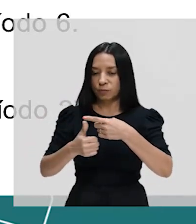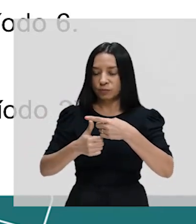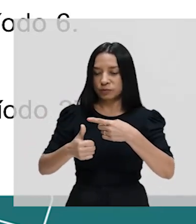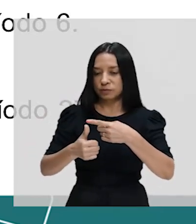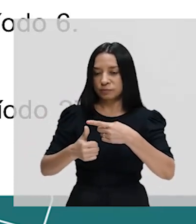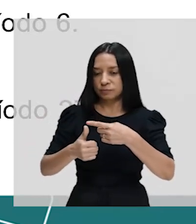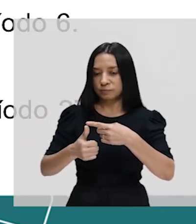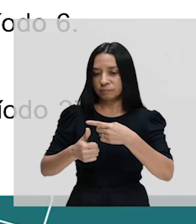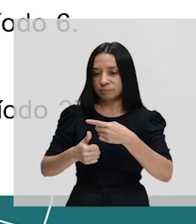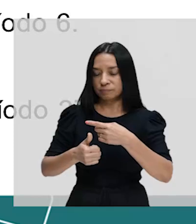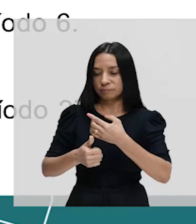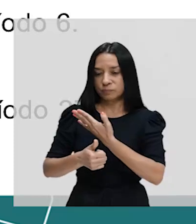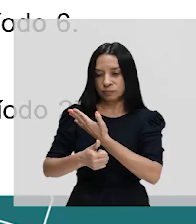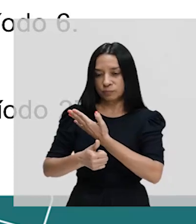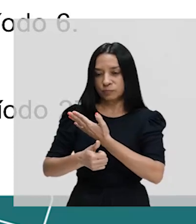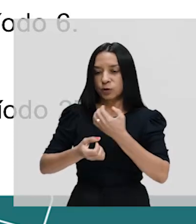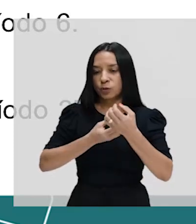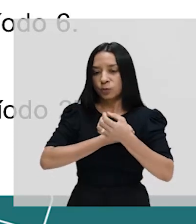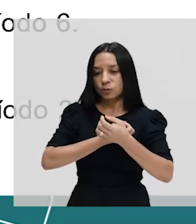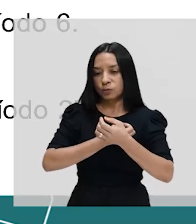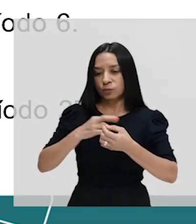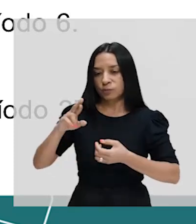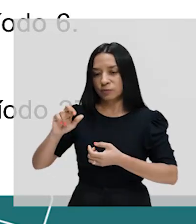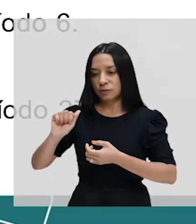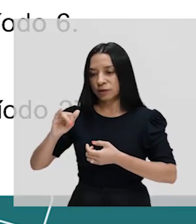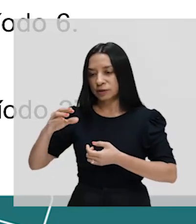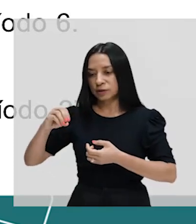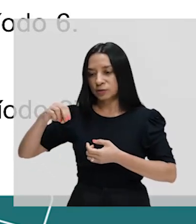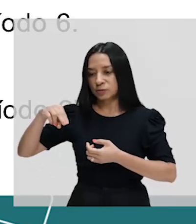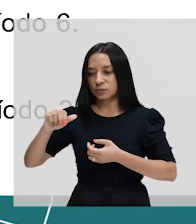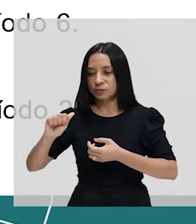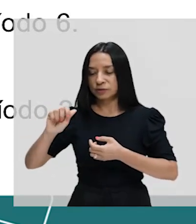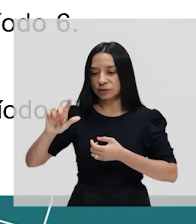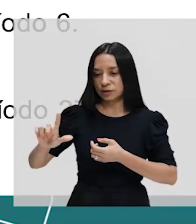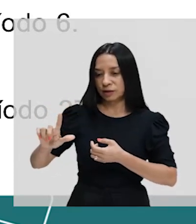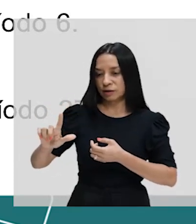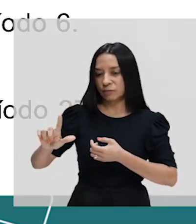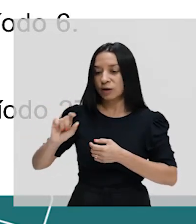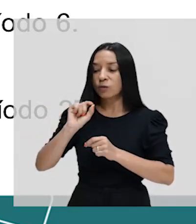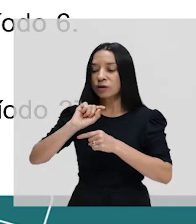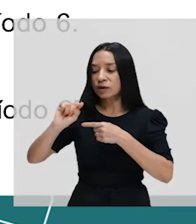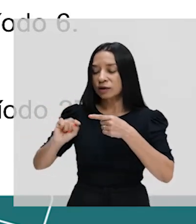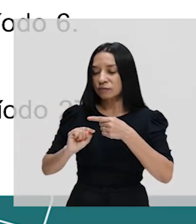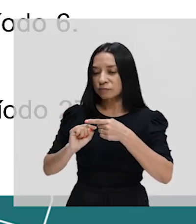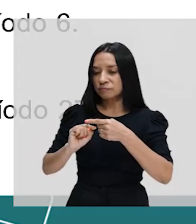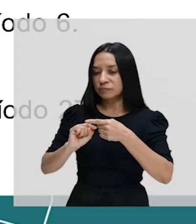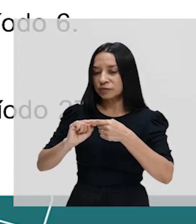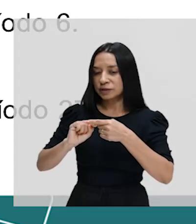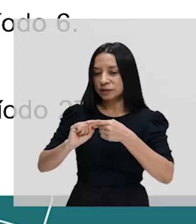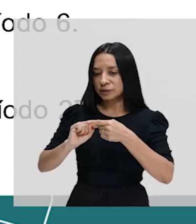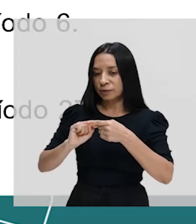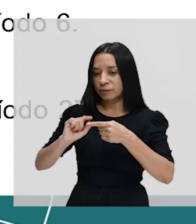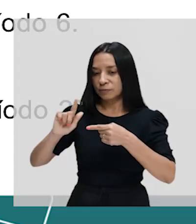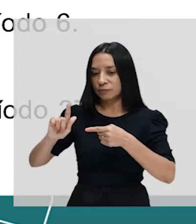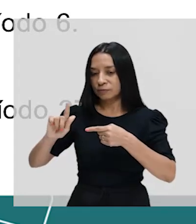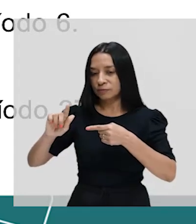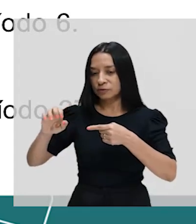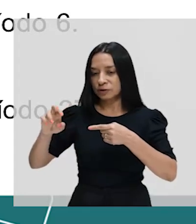caso, esse número racional aqui, ele é a fração geratriz da dízima periódica dada